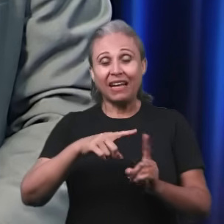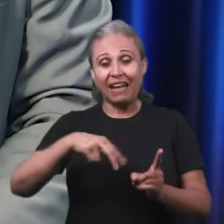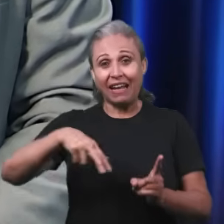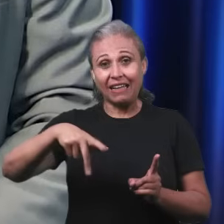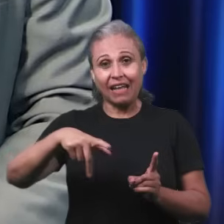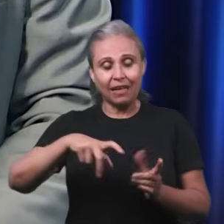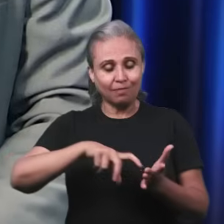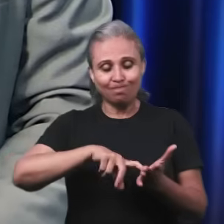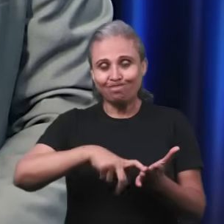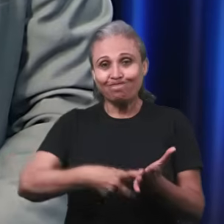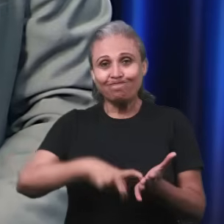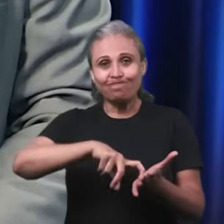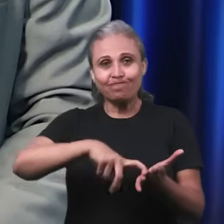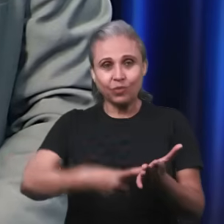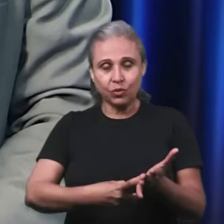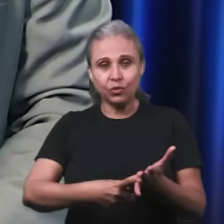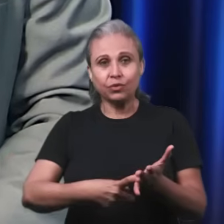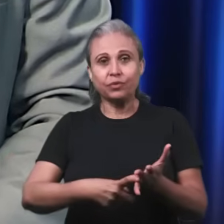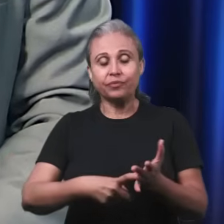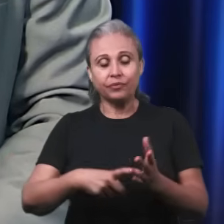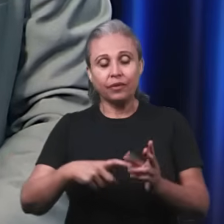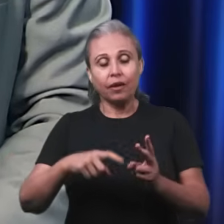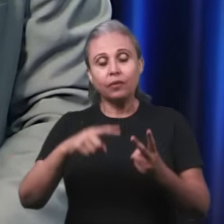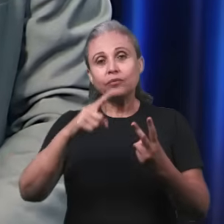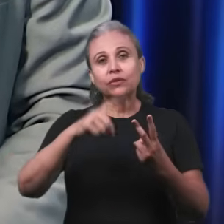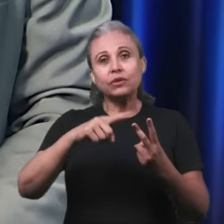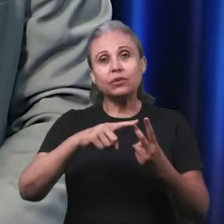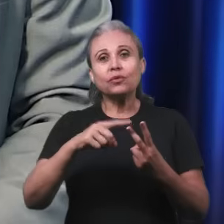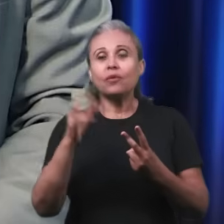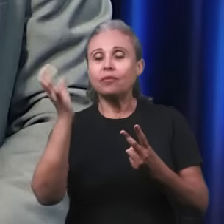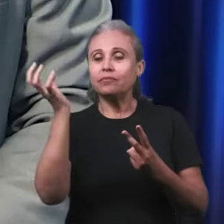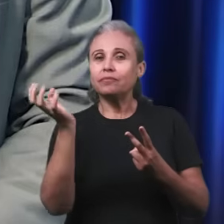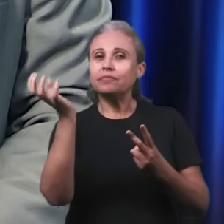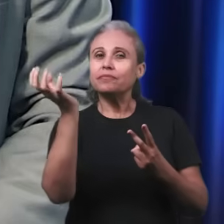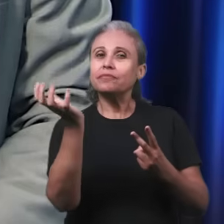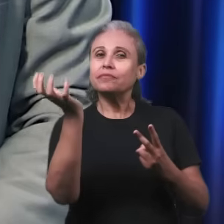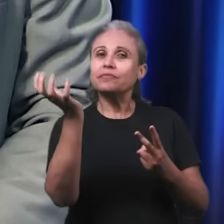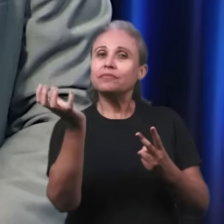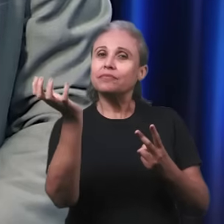só. Segundo, mendigava